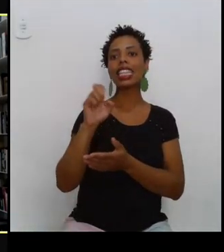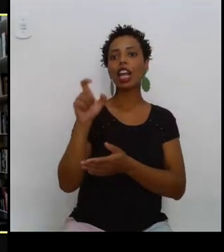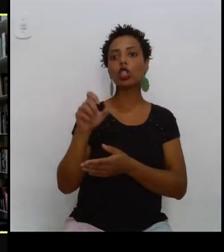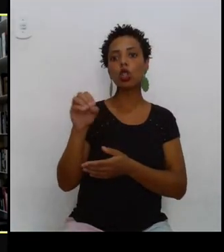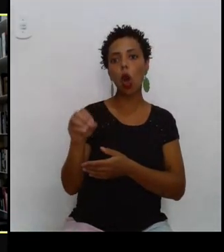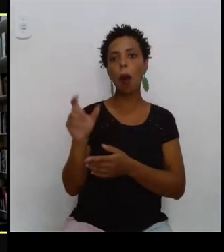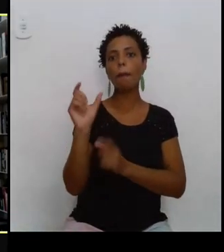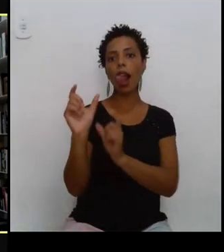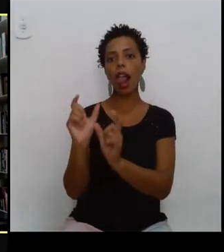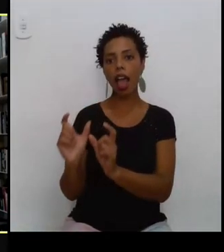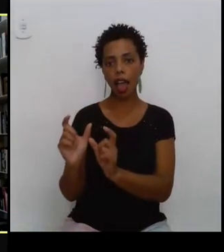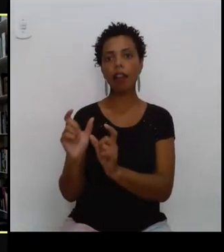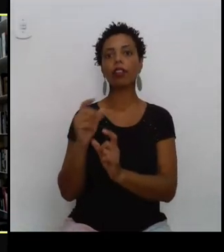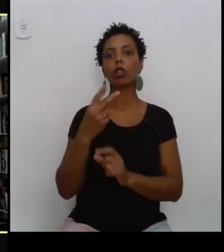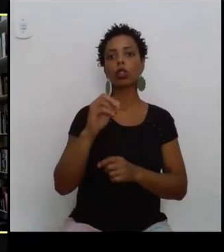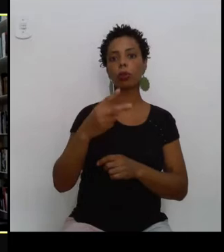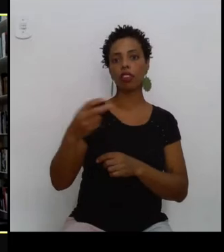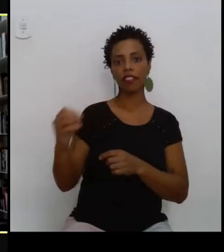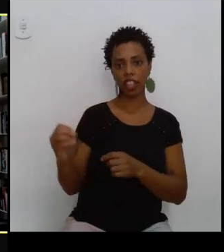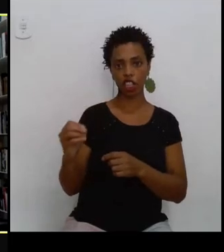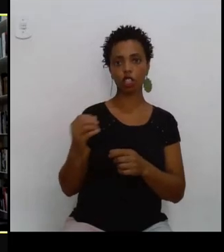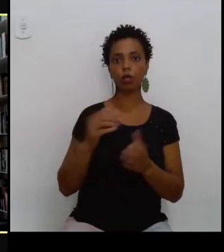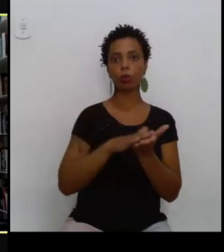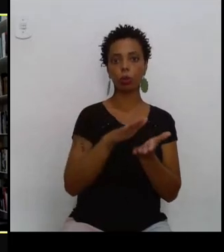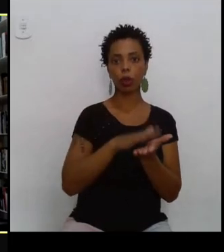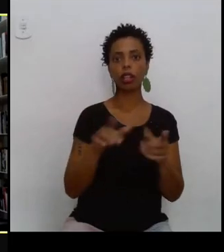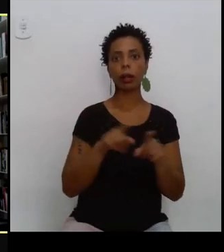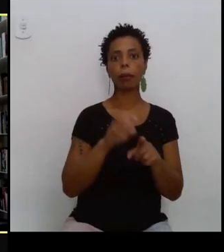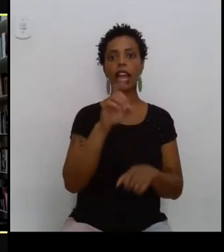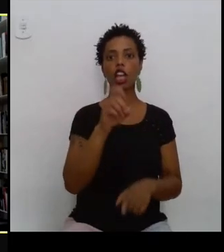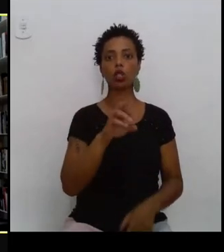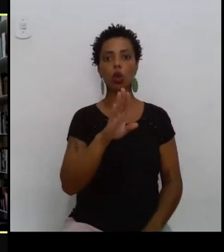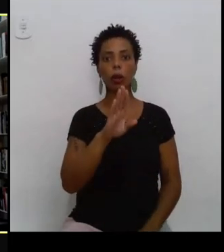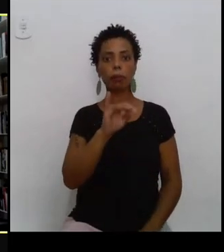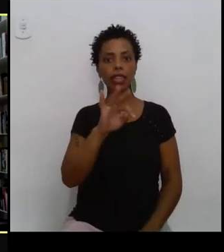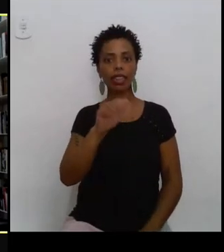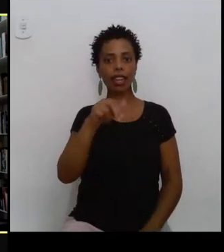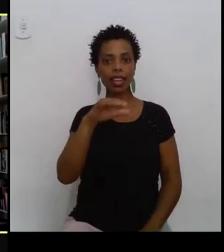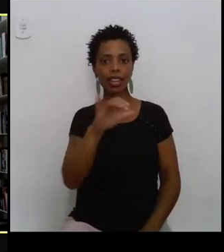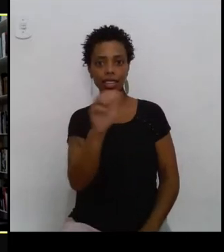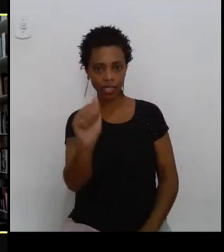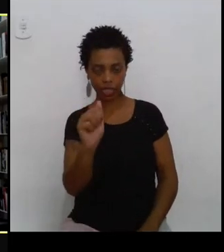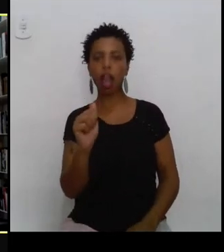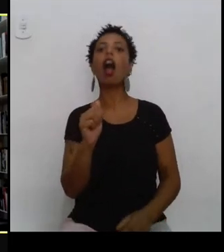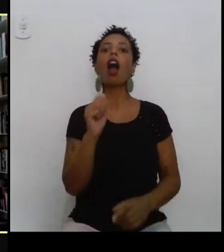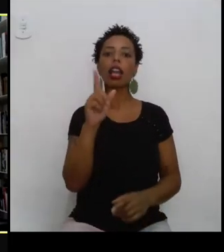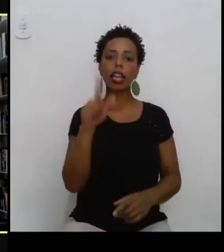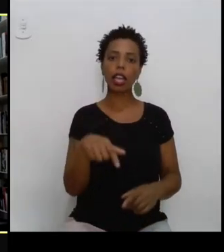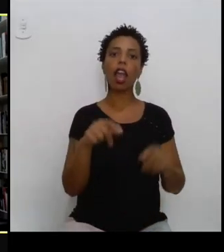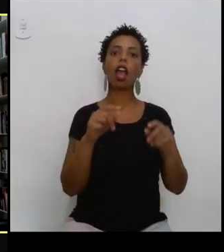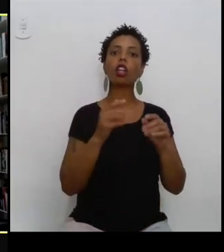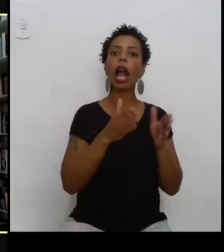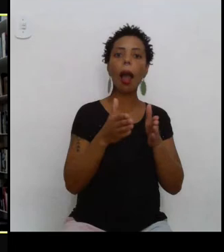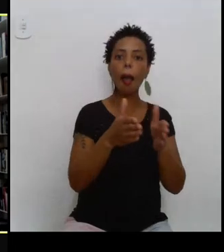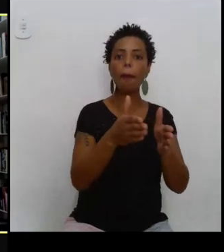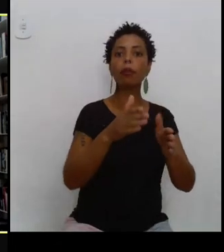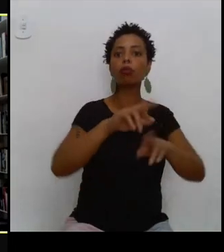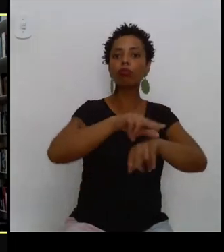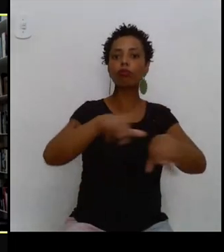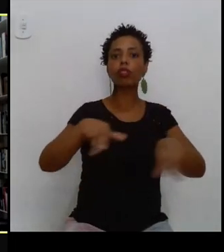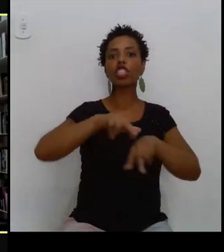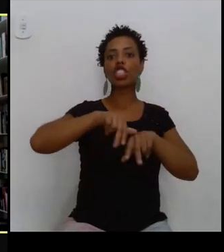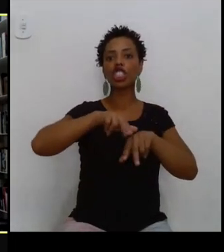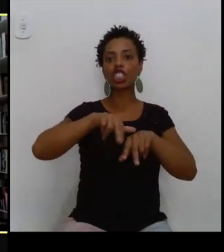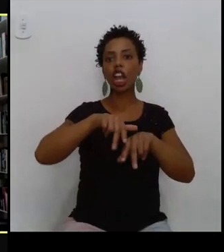exorbeo óbvias os caminhos da deserção de gênero pela glaxy 2021 e cursa doutorado em Filosofia